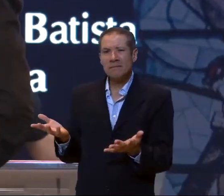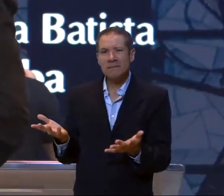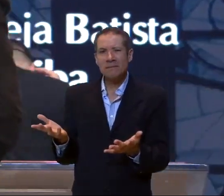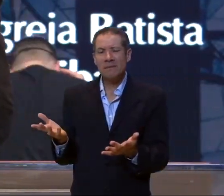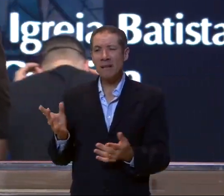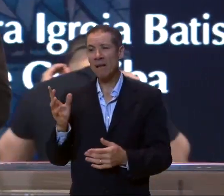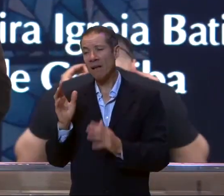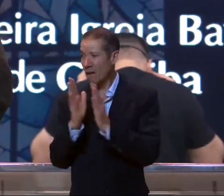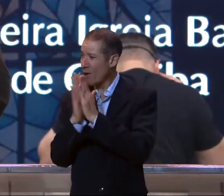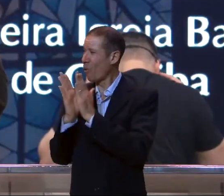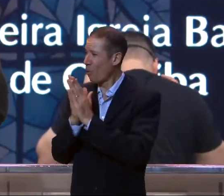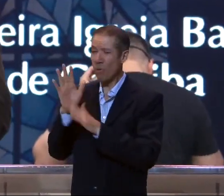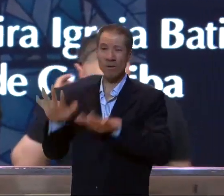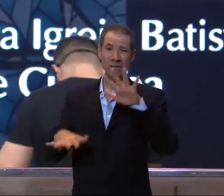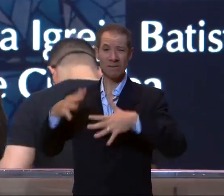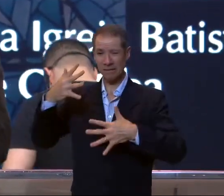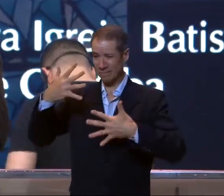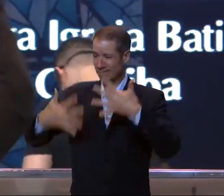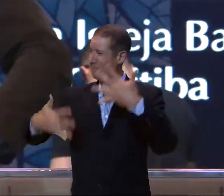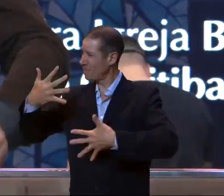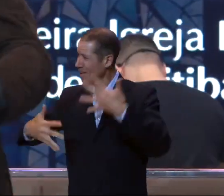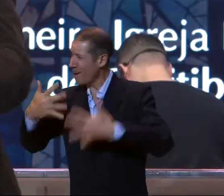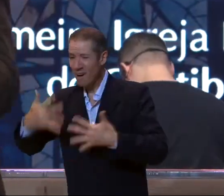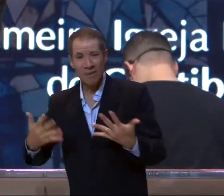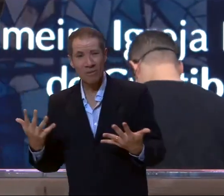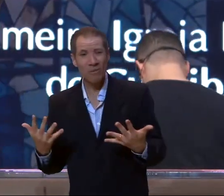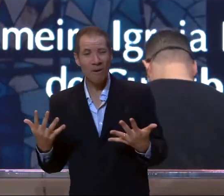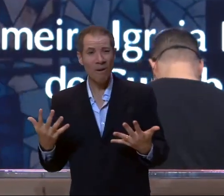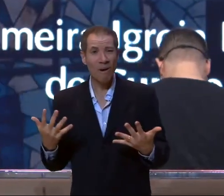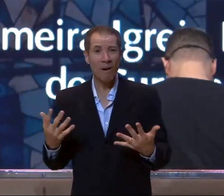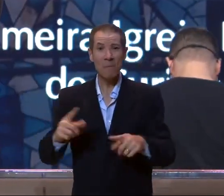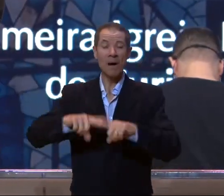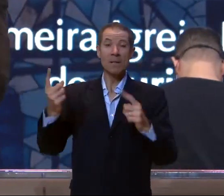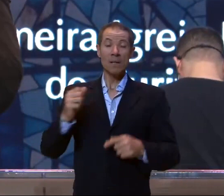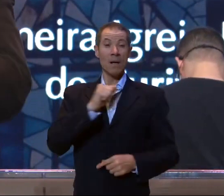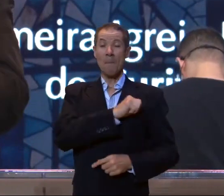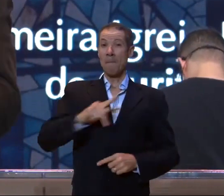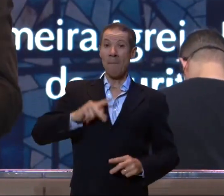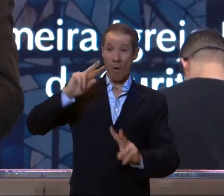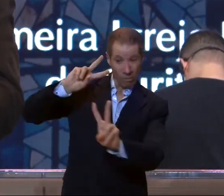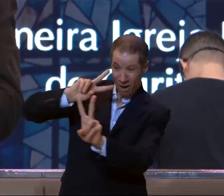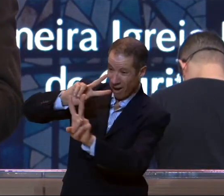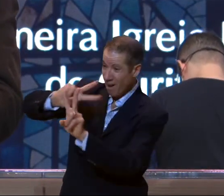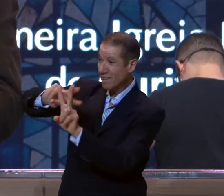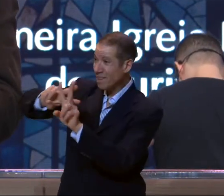demora às vezes, é complicado, eu não entendo. Imagine Paulo, estava na cadeia, irmão.